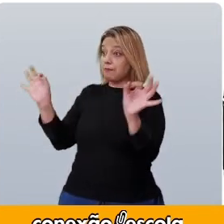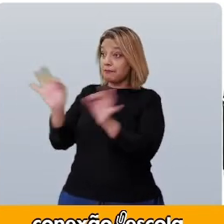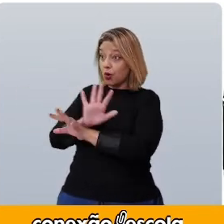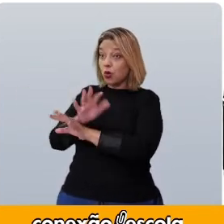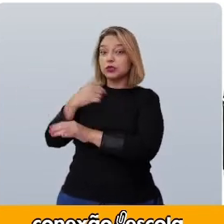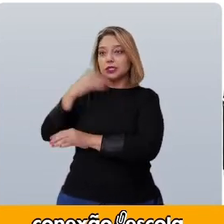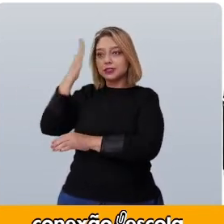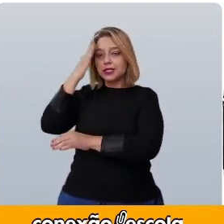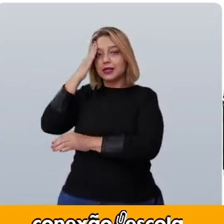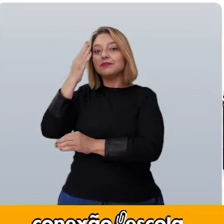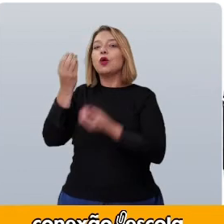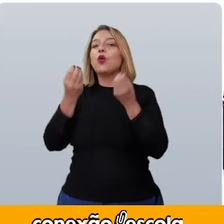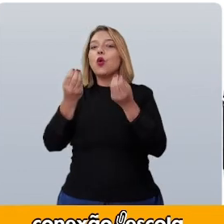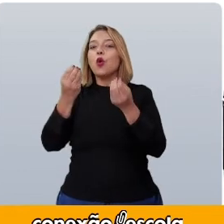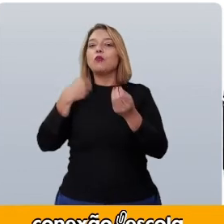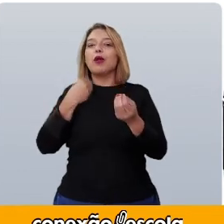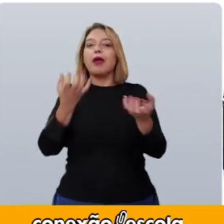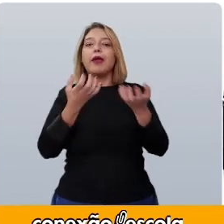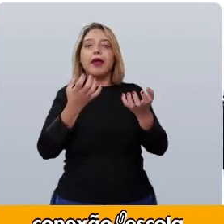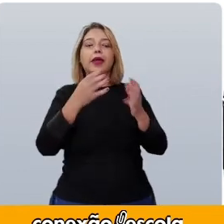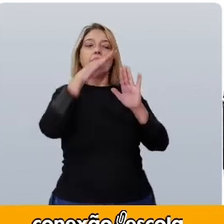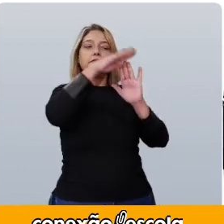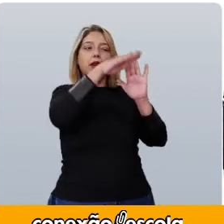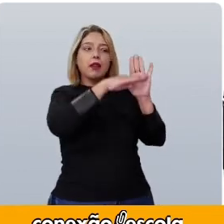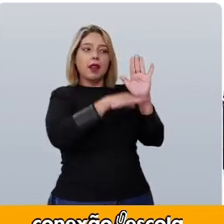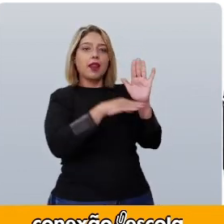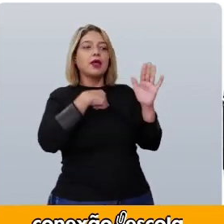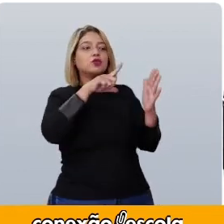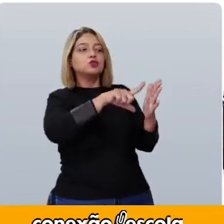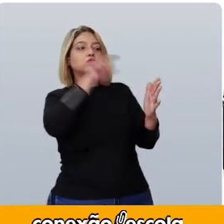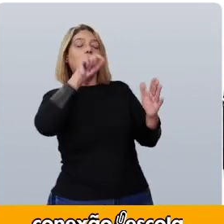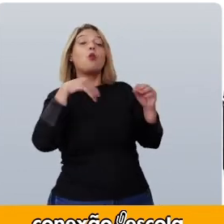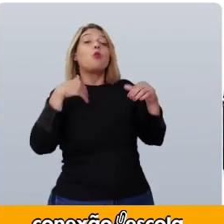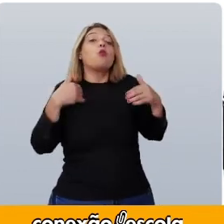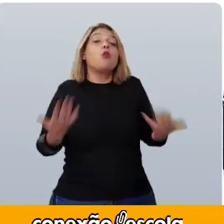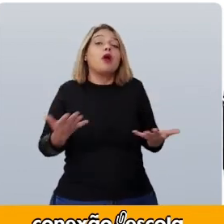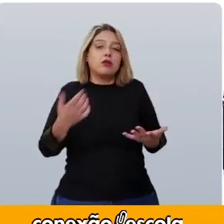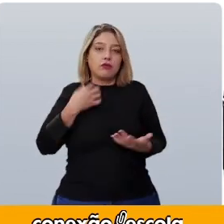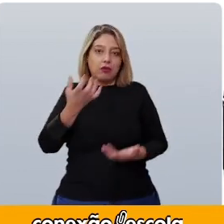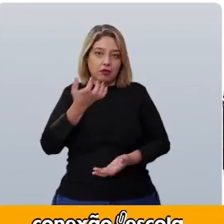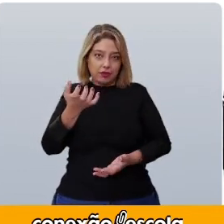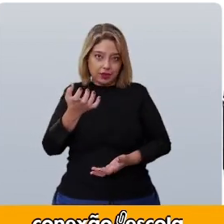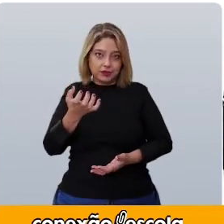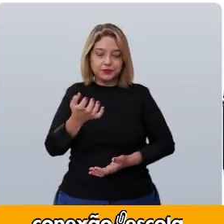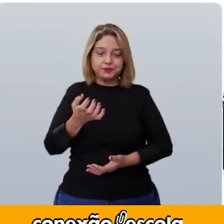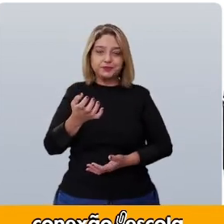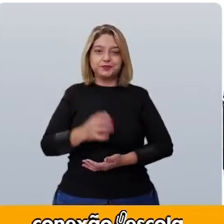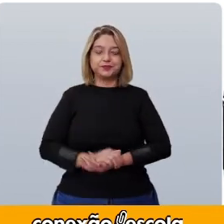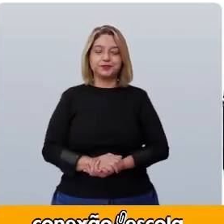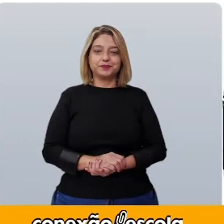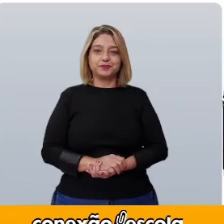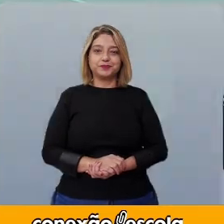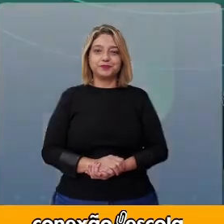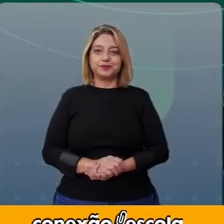mais simples definir as prioridades e alcançar seus objetivos.